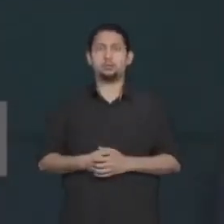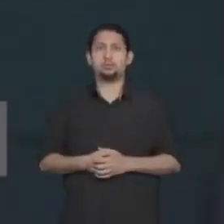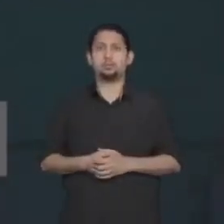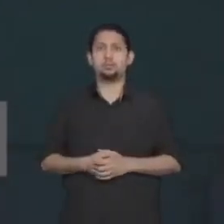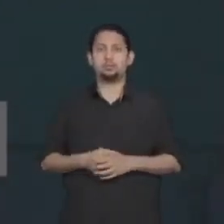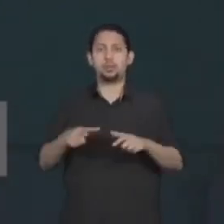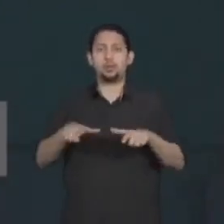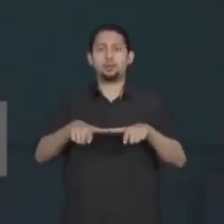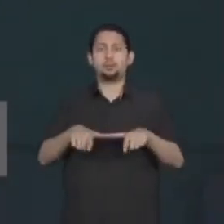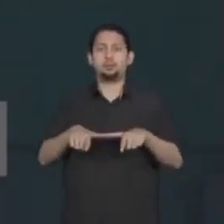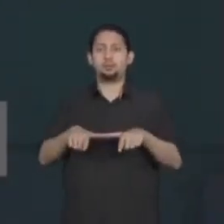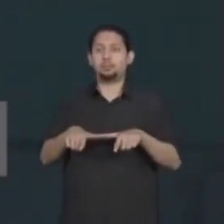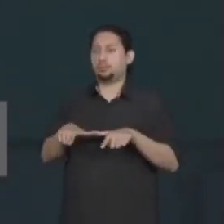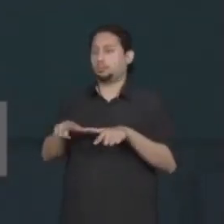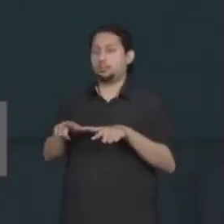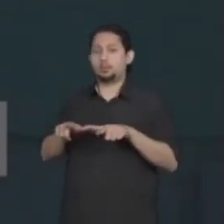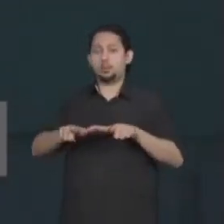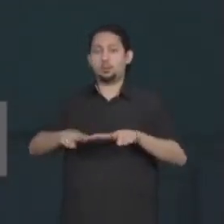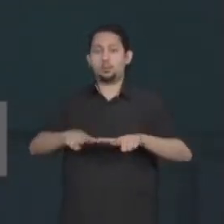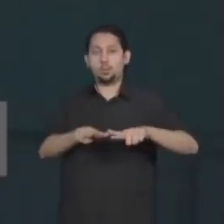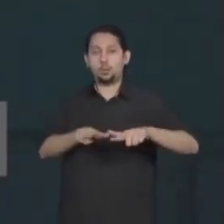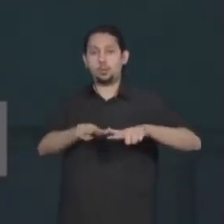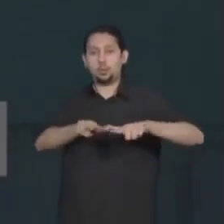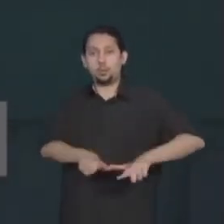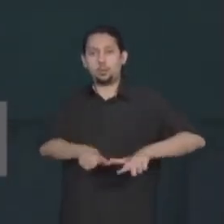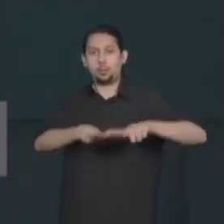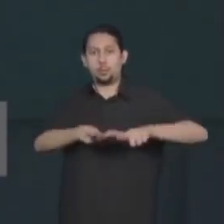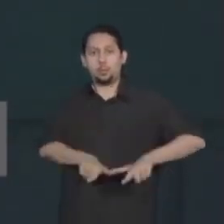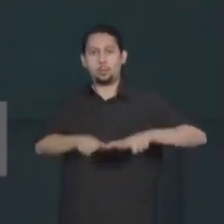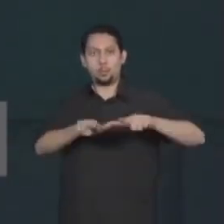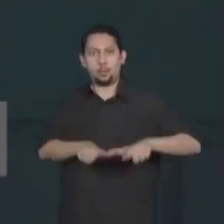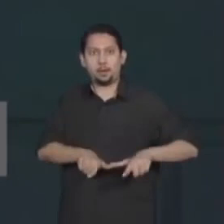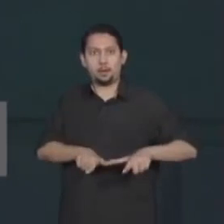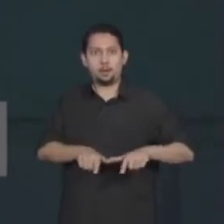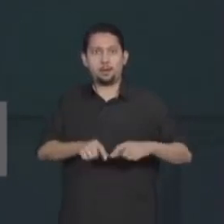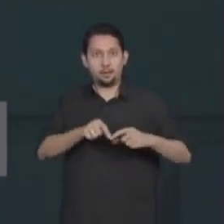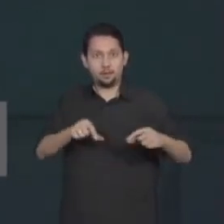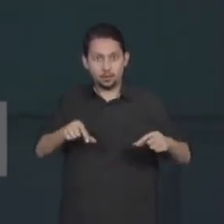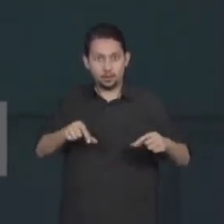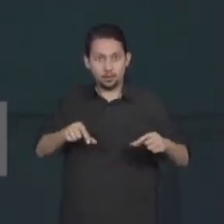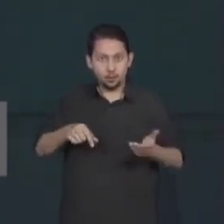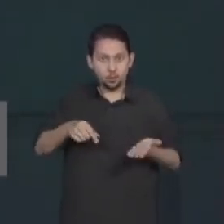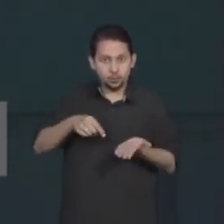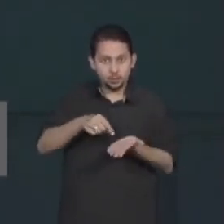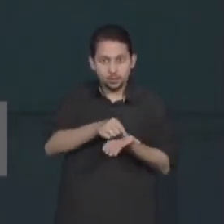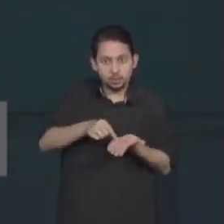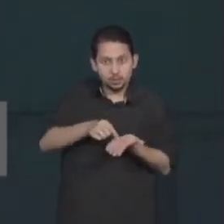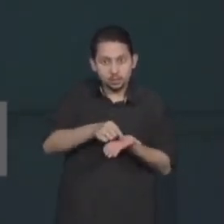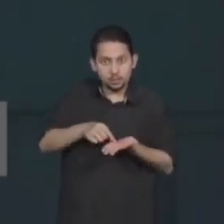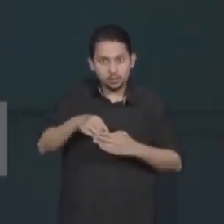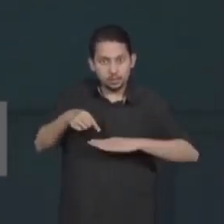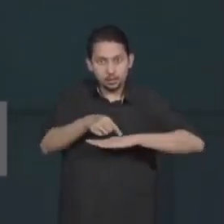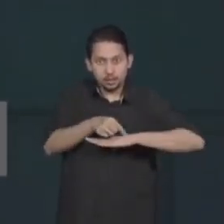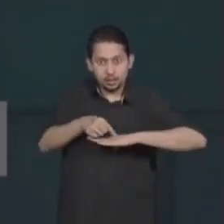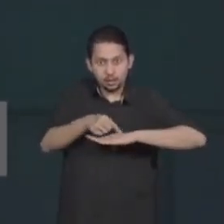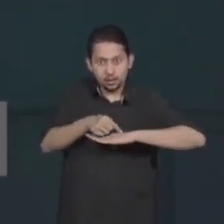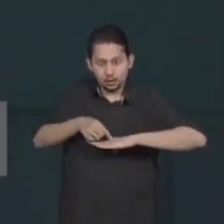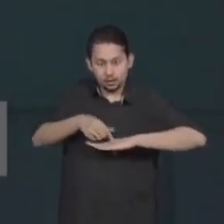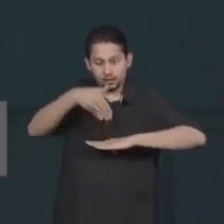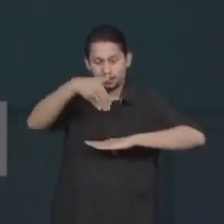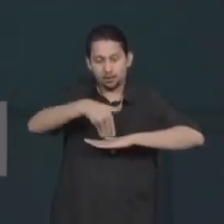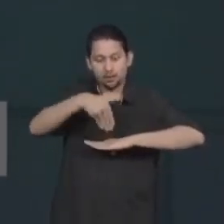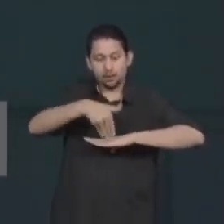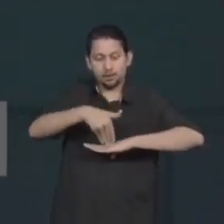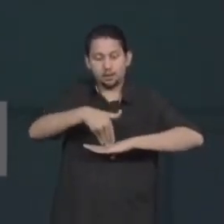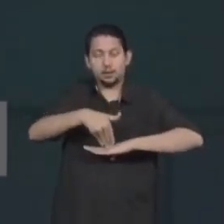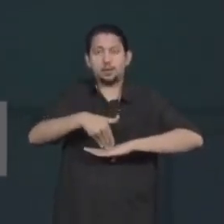Esse é um dos pés do robô. Tá vendo essa marcação que eu fiz? Essa marcação é central. Então, como a